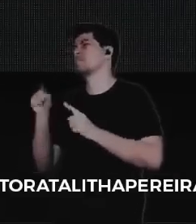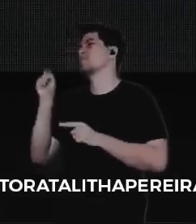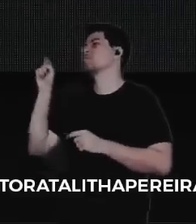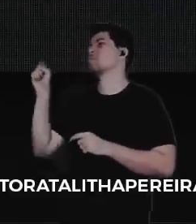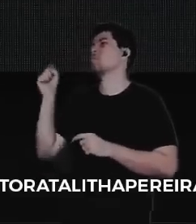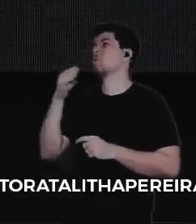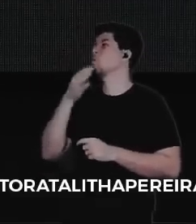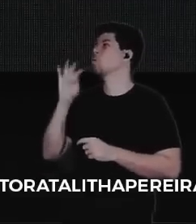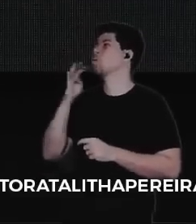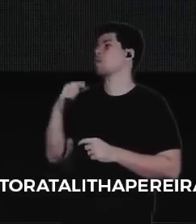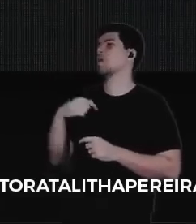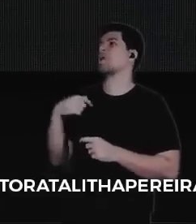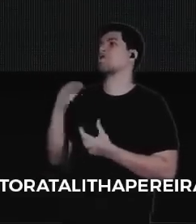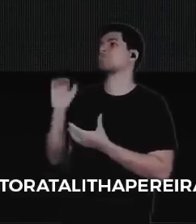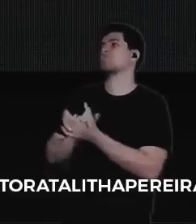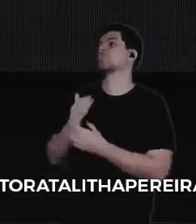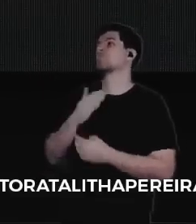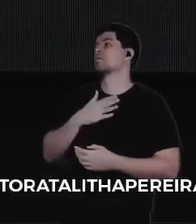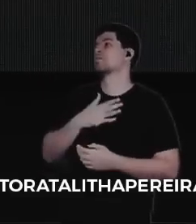esposa?